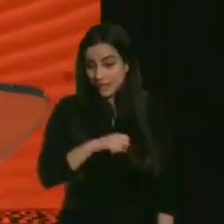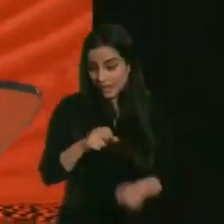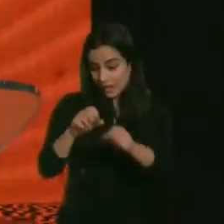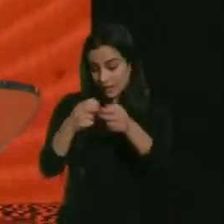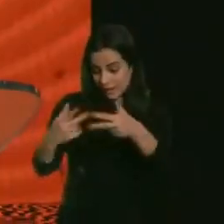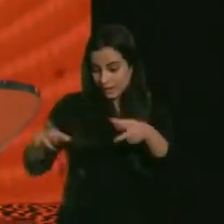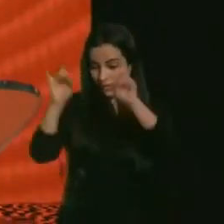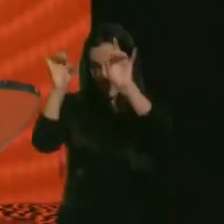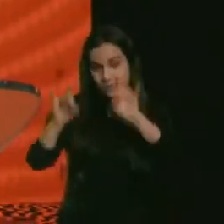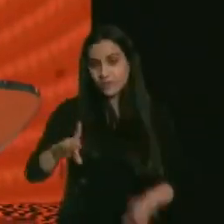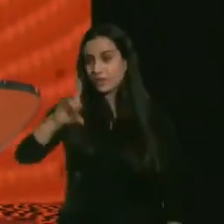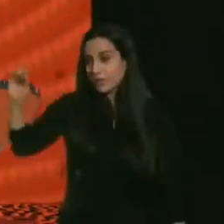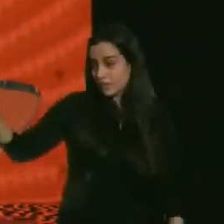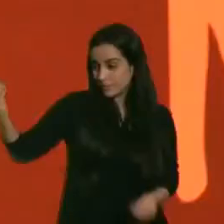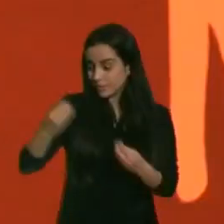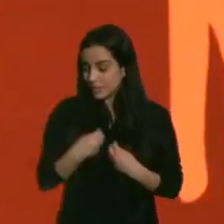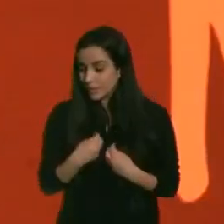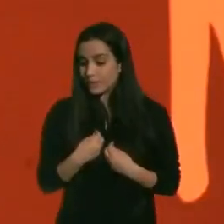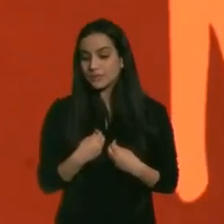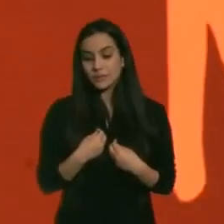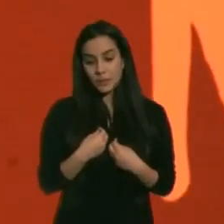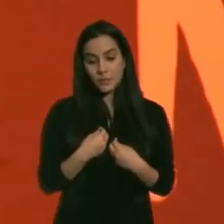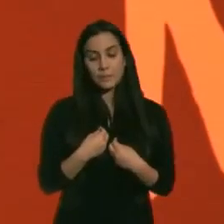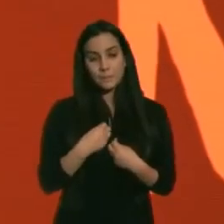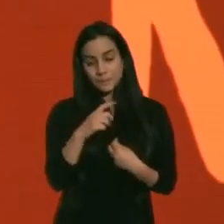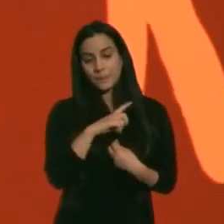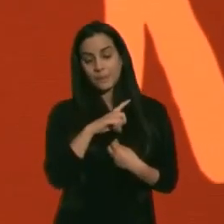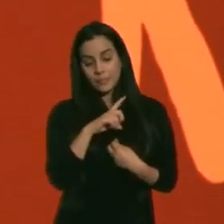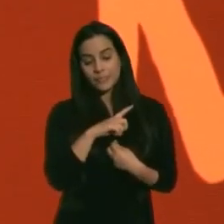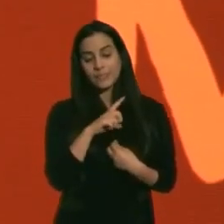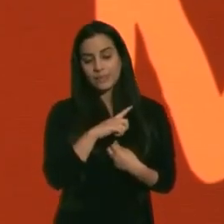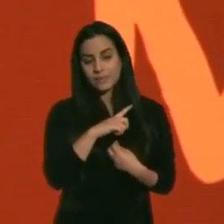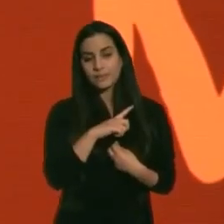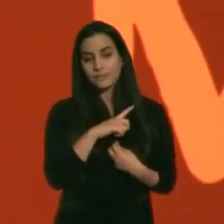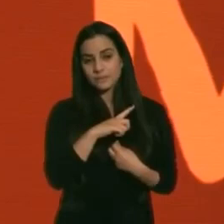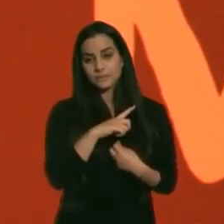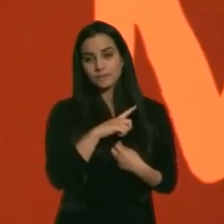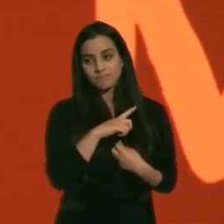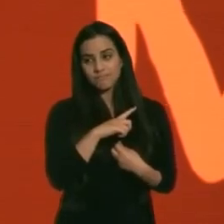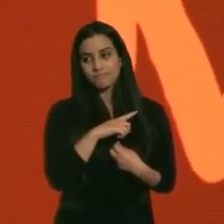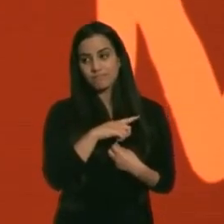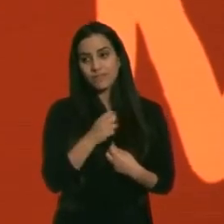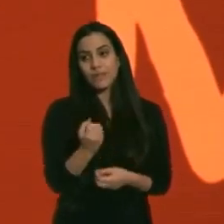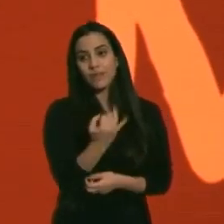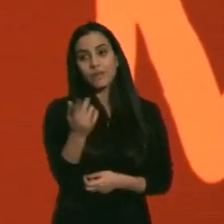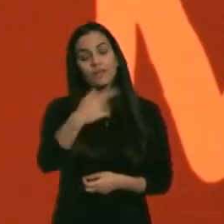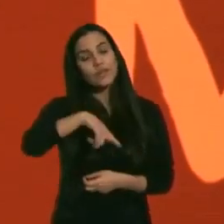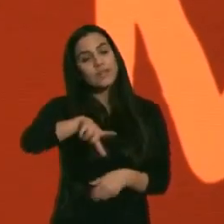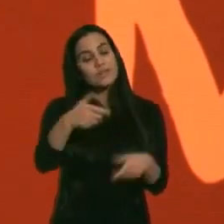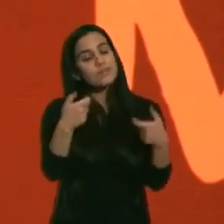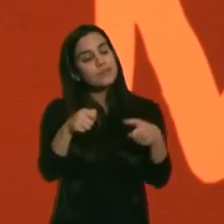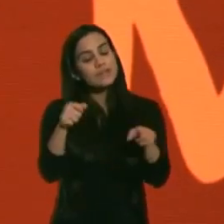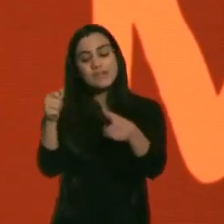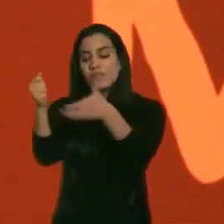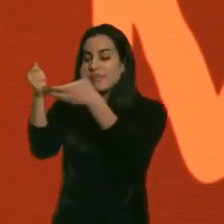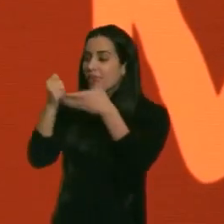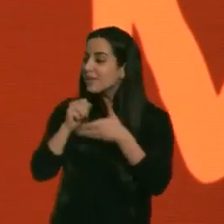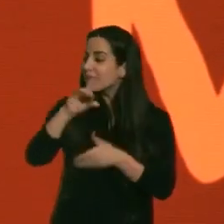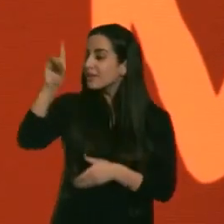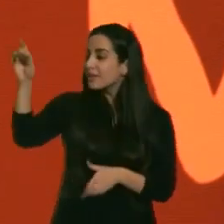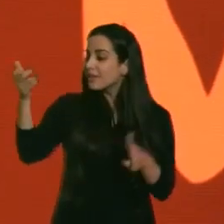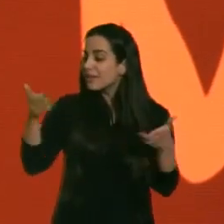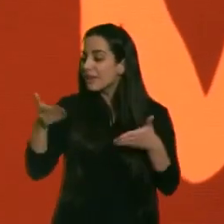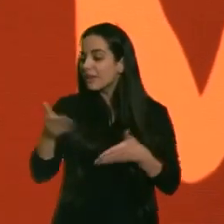na mesa do rei para você. Há lugar. Quantos precisam da ajuda de Deus aqui neste lugar?